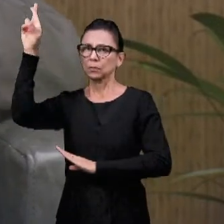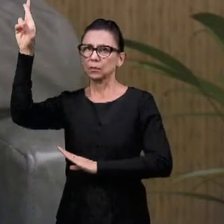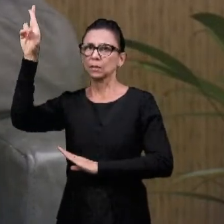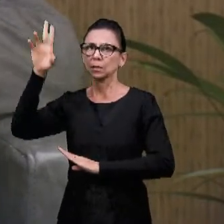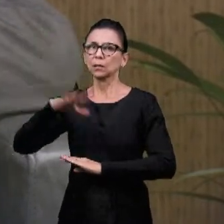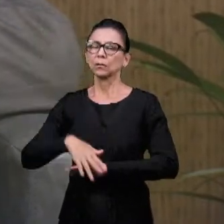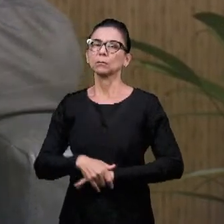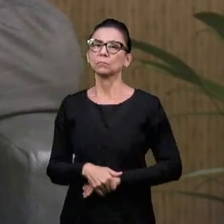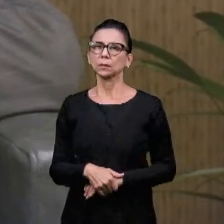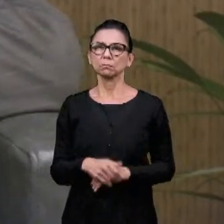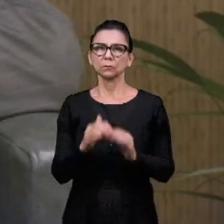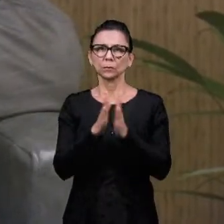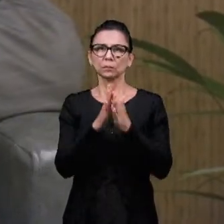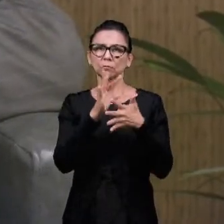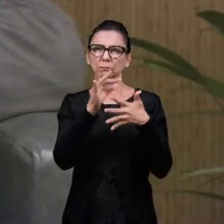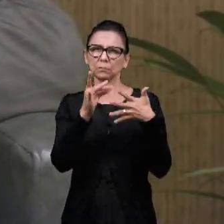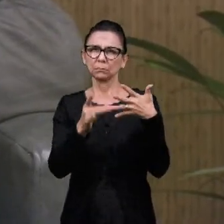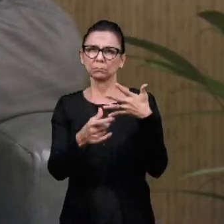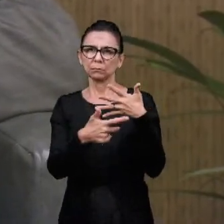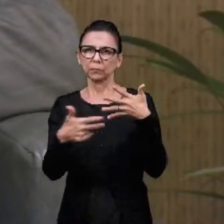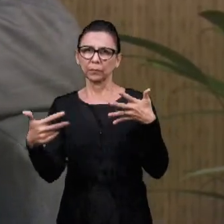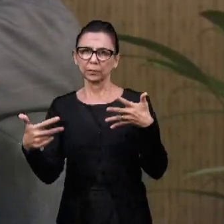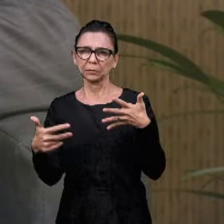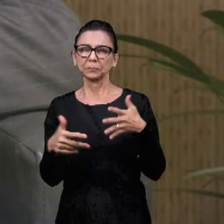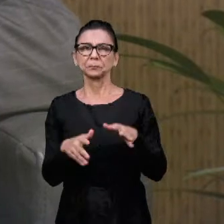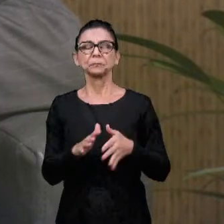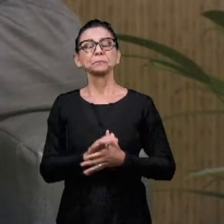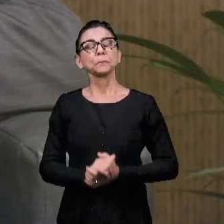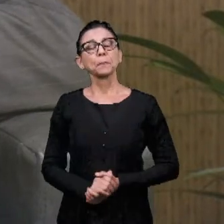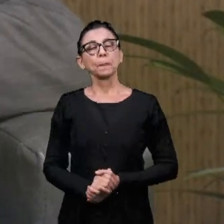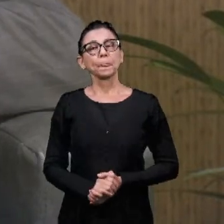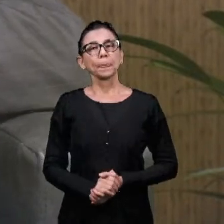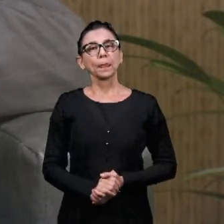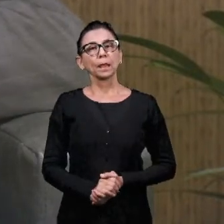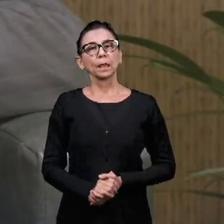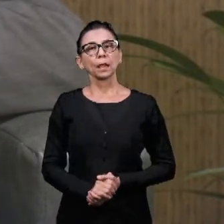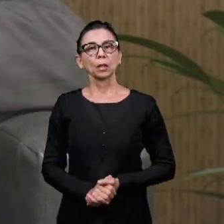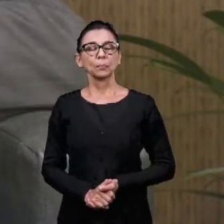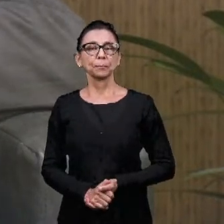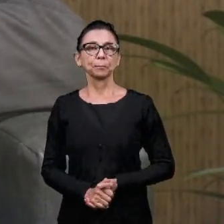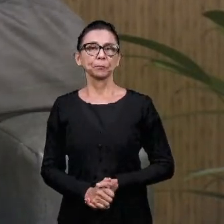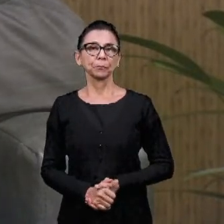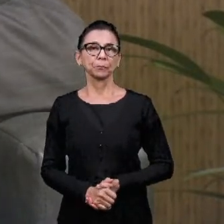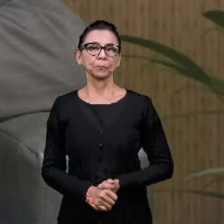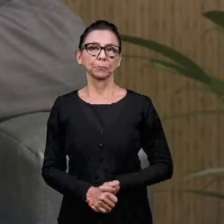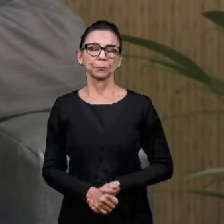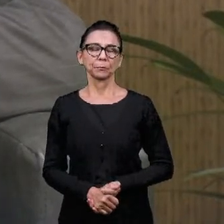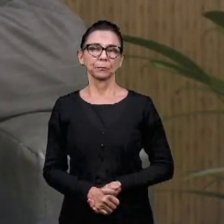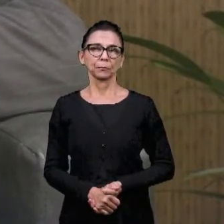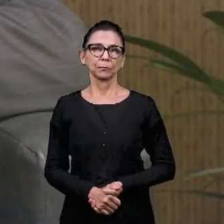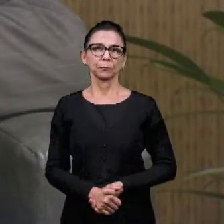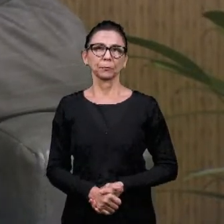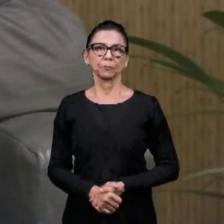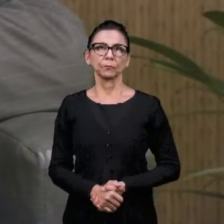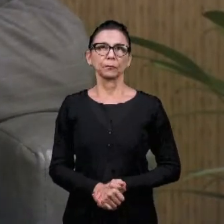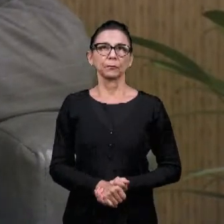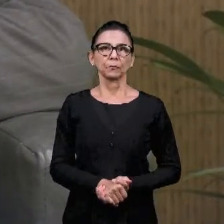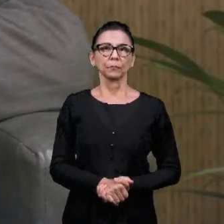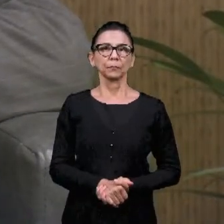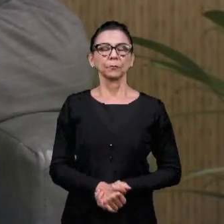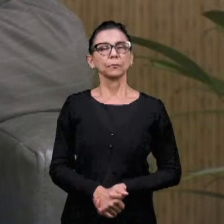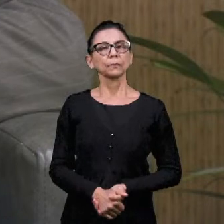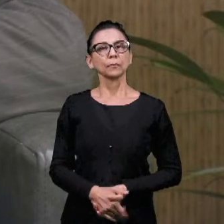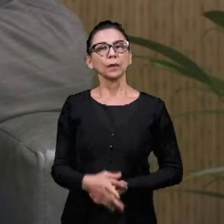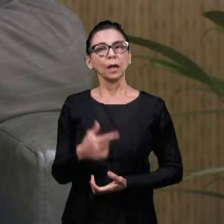tem esses detalhes também. Pastor Josias, eu pretendo falar sobre o carcereiro